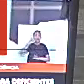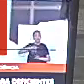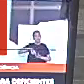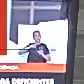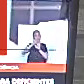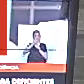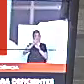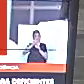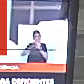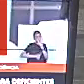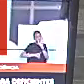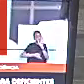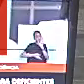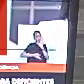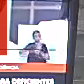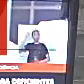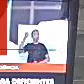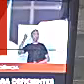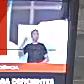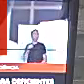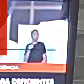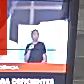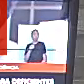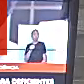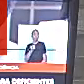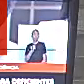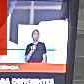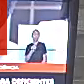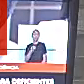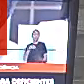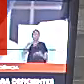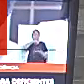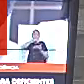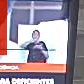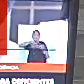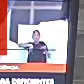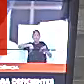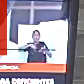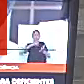do braço com atestado médico, com laudo...